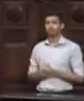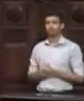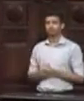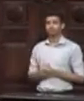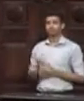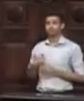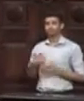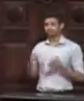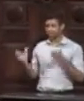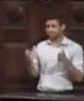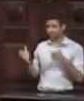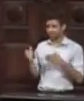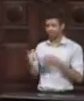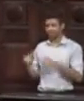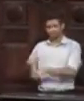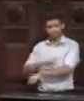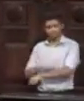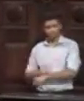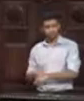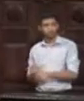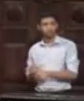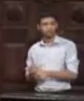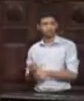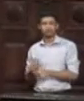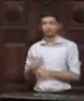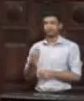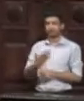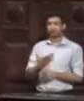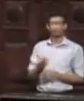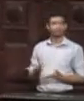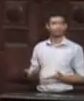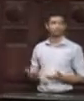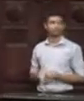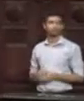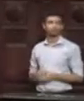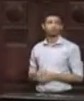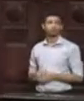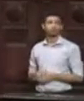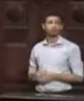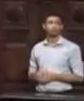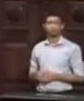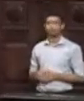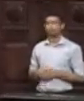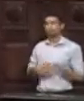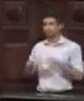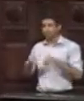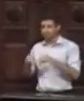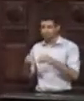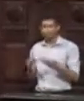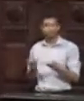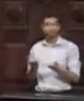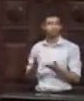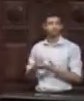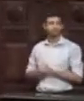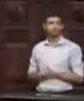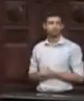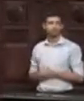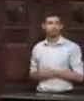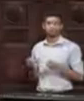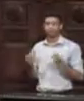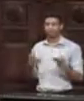foi dado para joalherias, benefícios que foram dados para termas, benefícios que foram dados